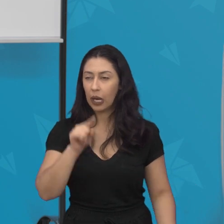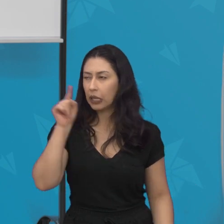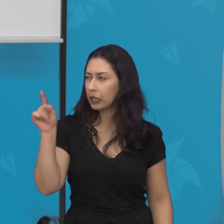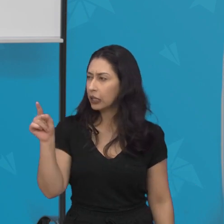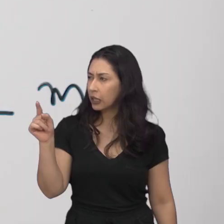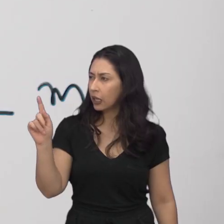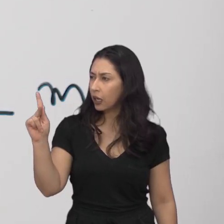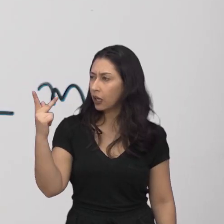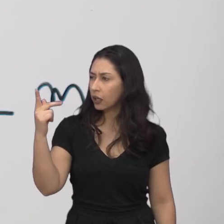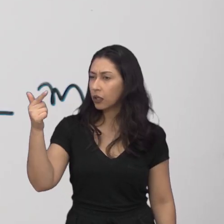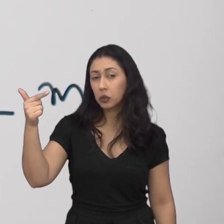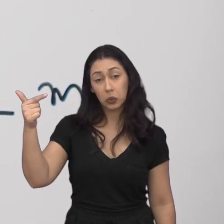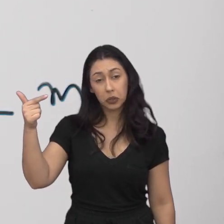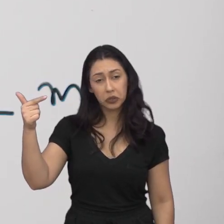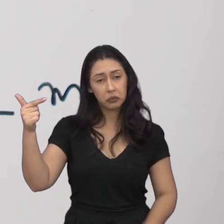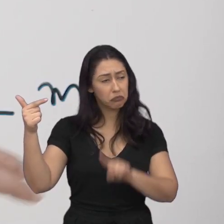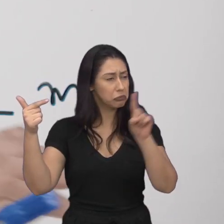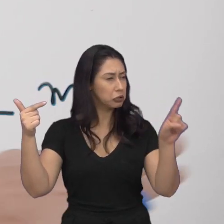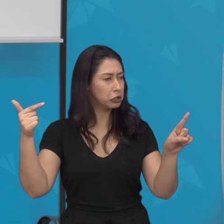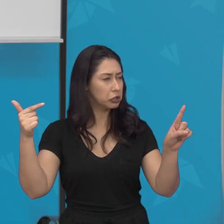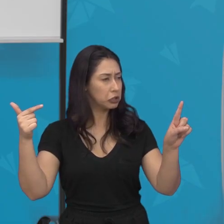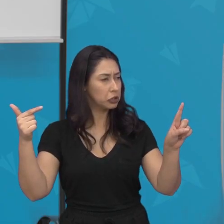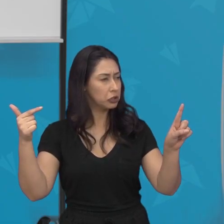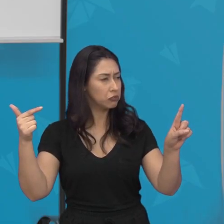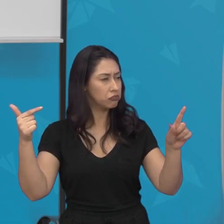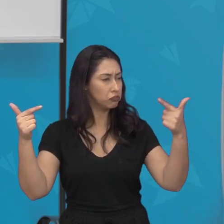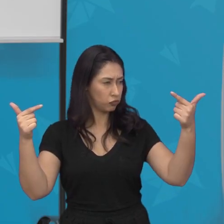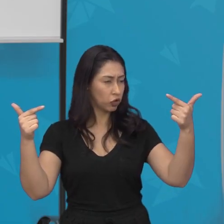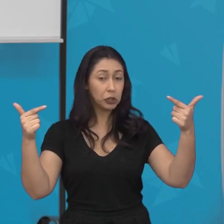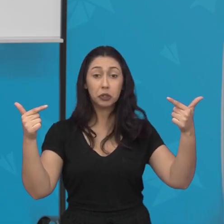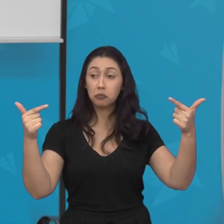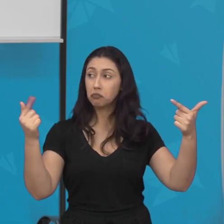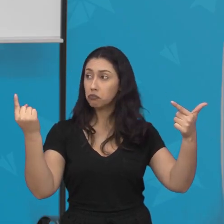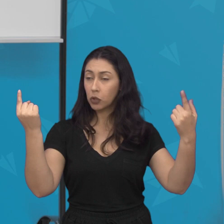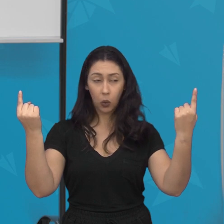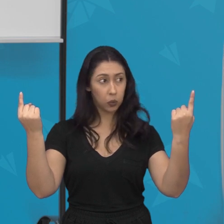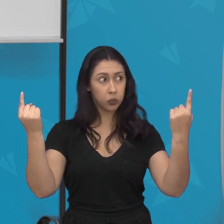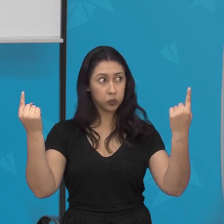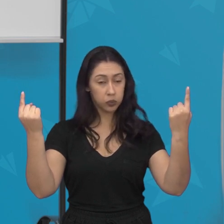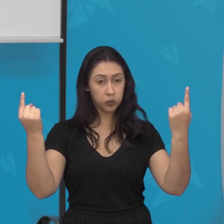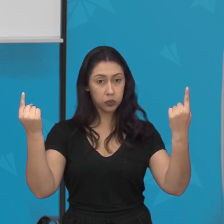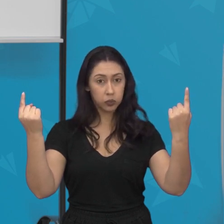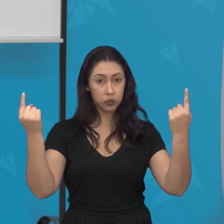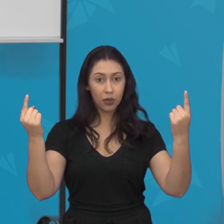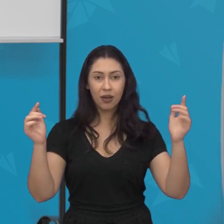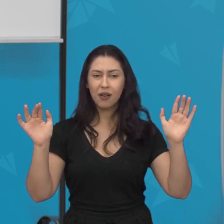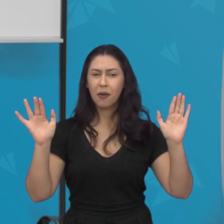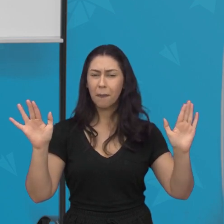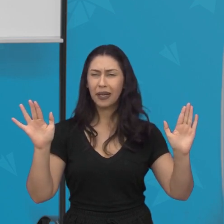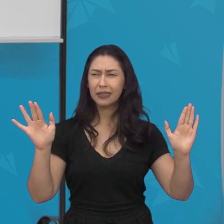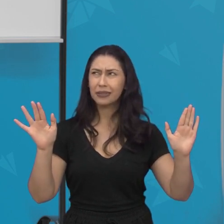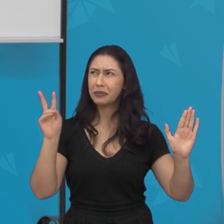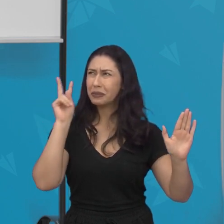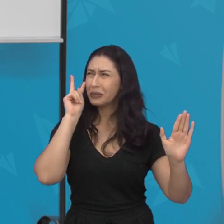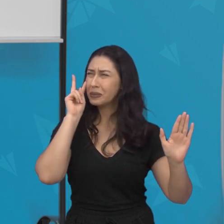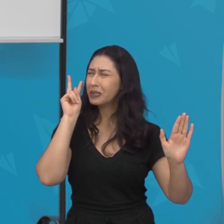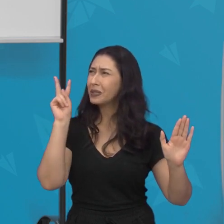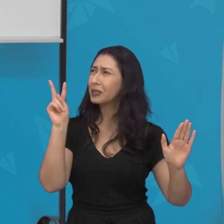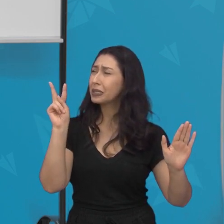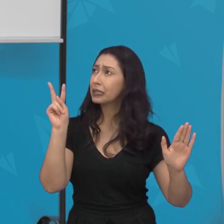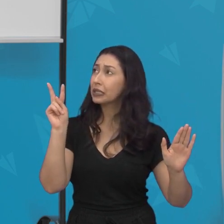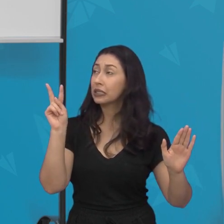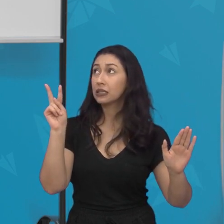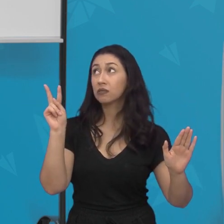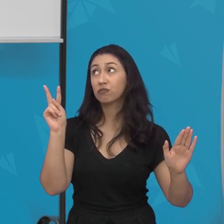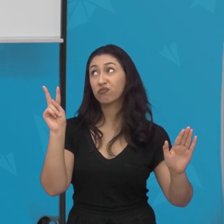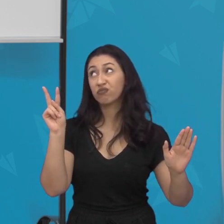por exemplo, supor que vai ser um aqui. Coloca um aqui previamente, ok? Só que se a gente olhar aqui agora, por